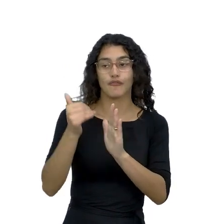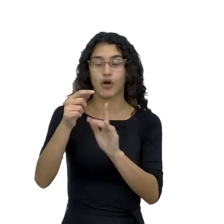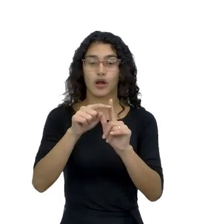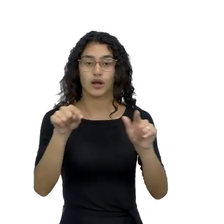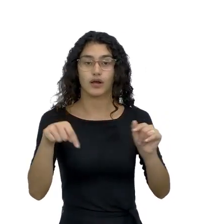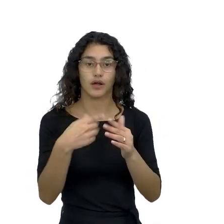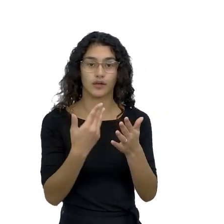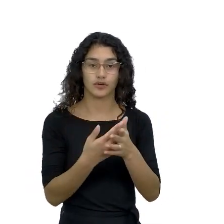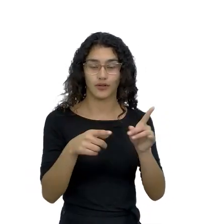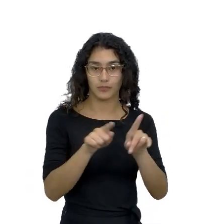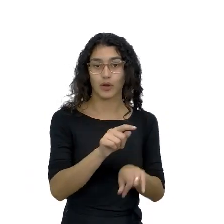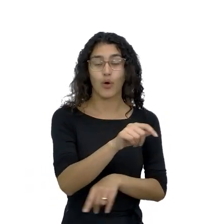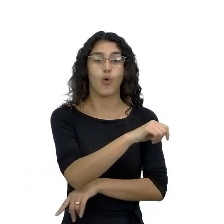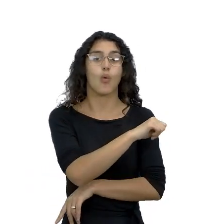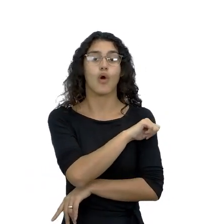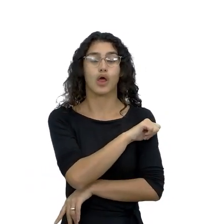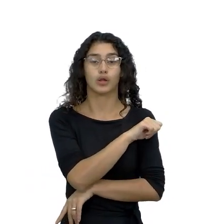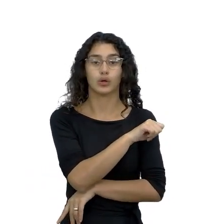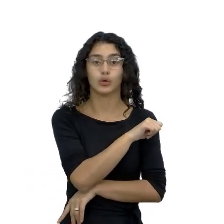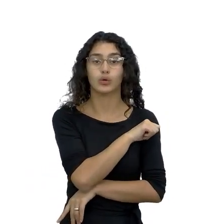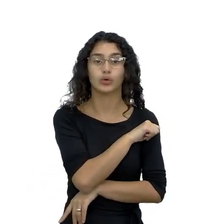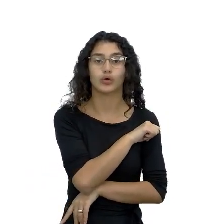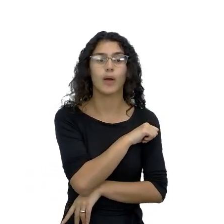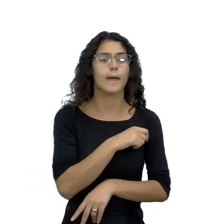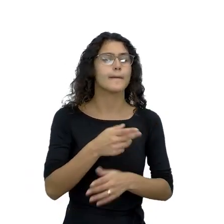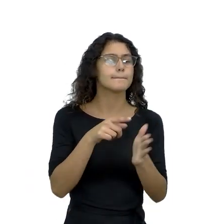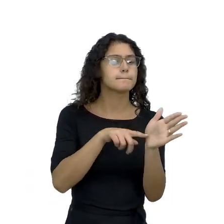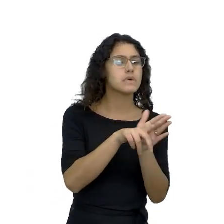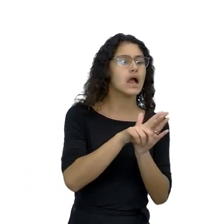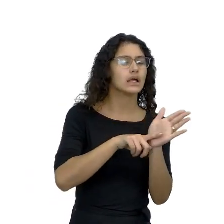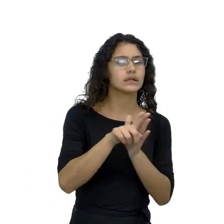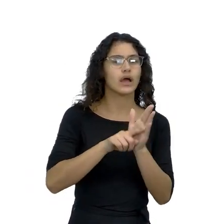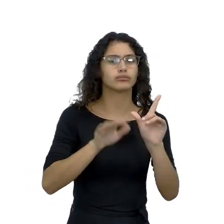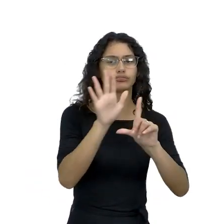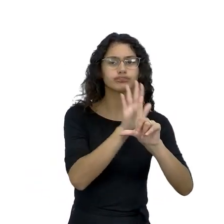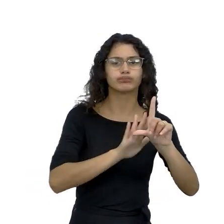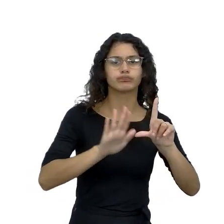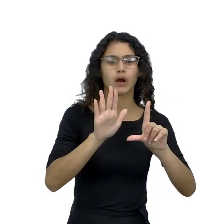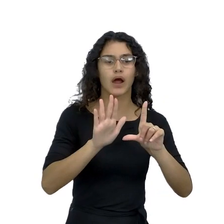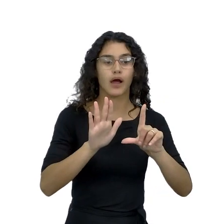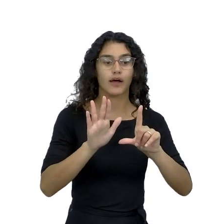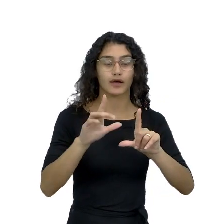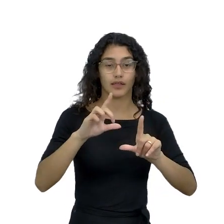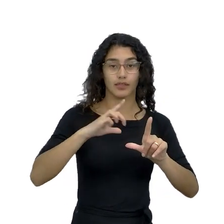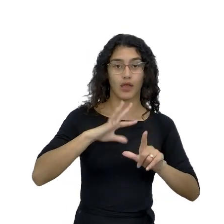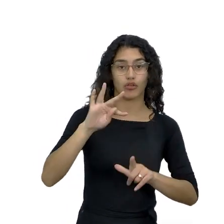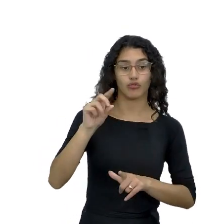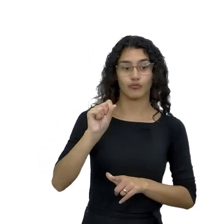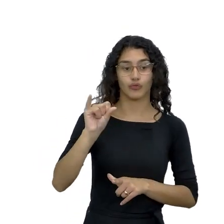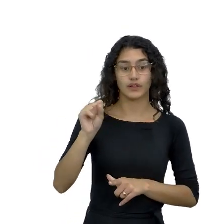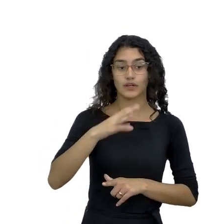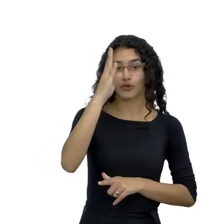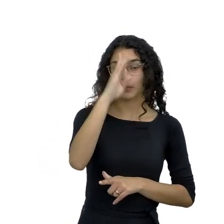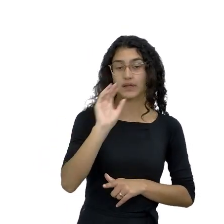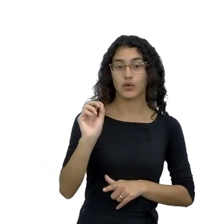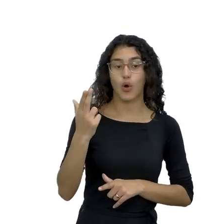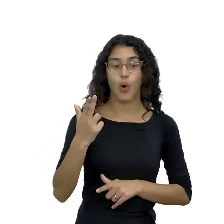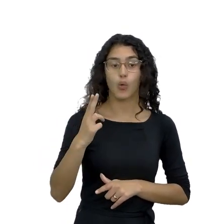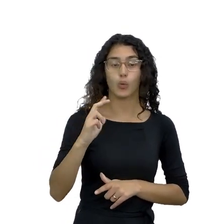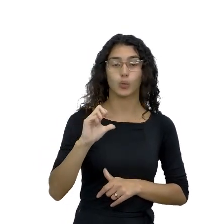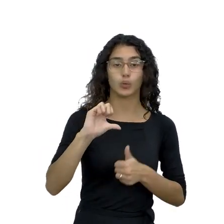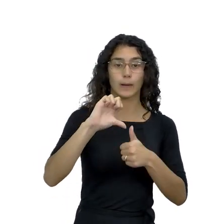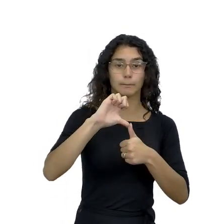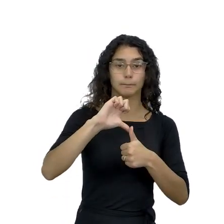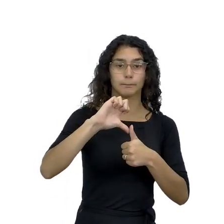aula. Os alunos iriam pesquisar imagens de fósseis do Brasil ou da América do